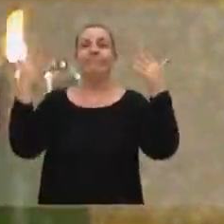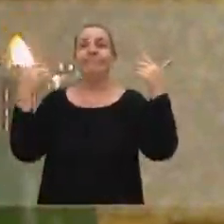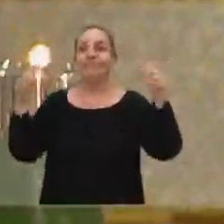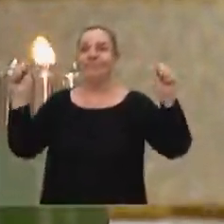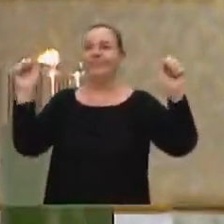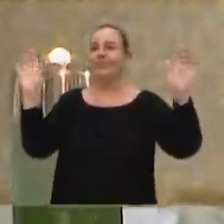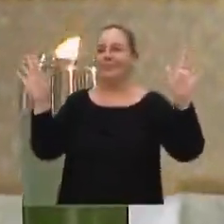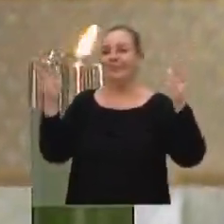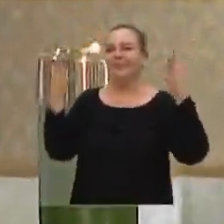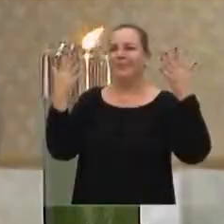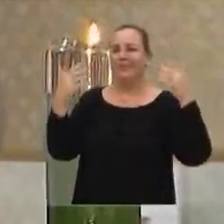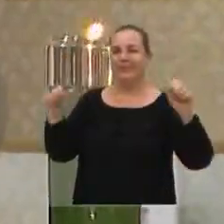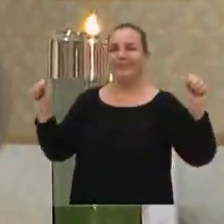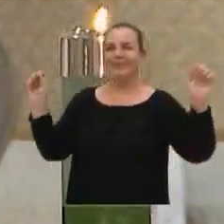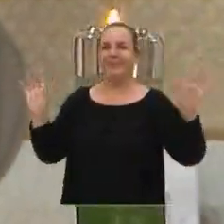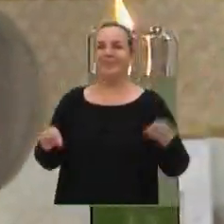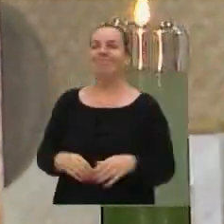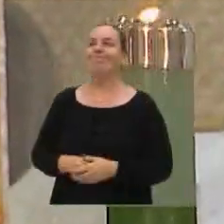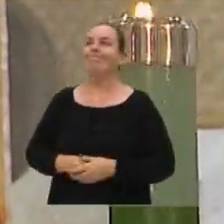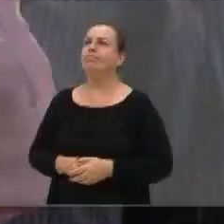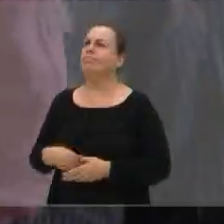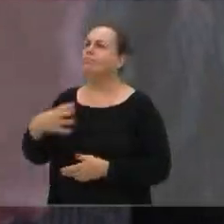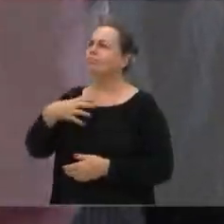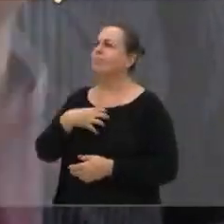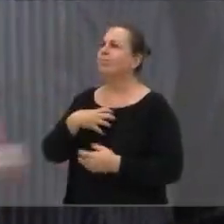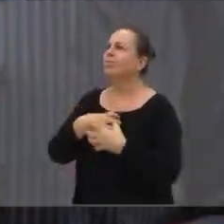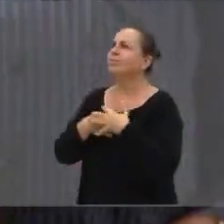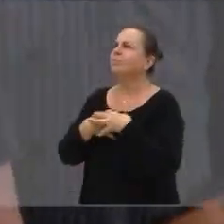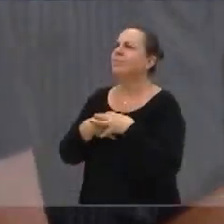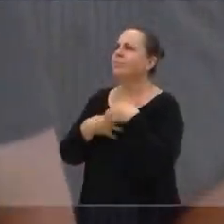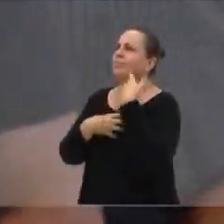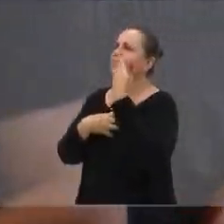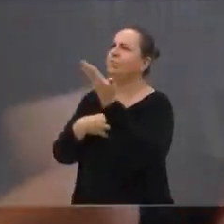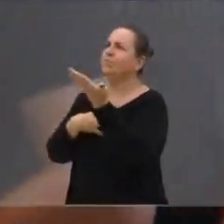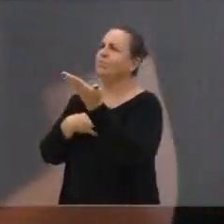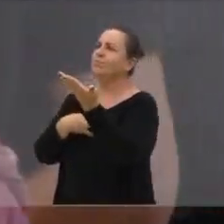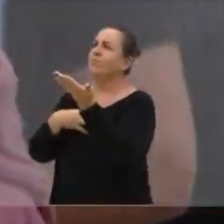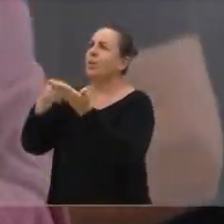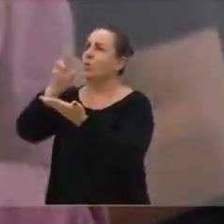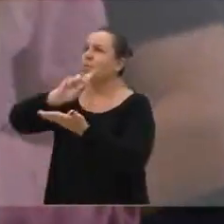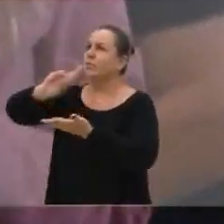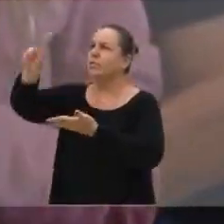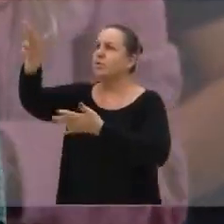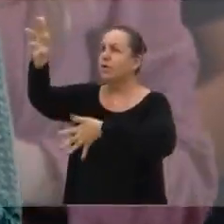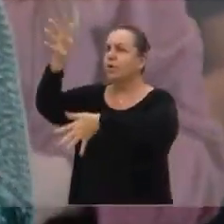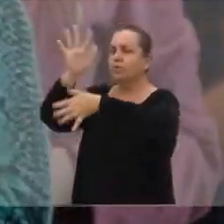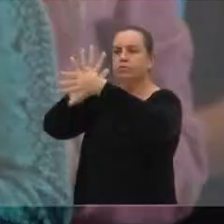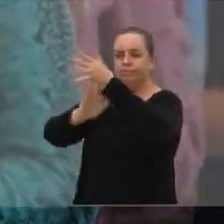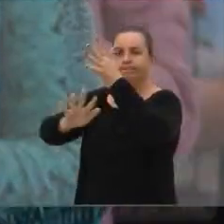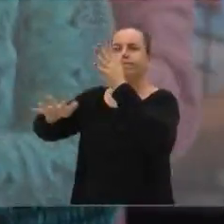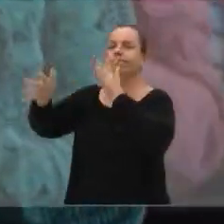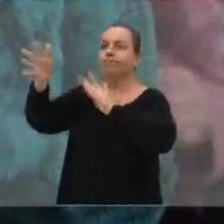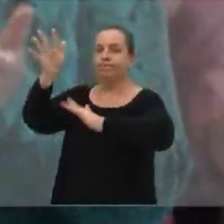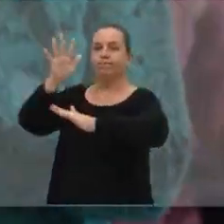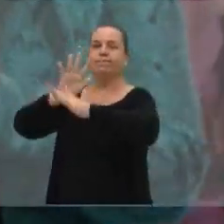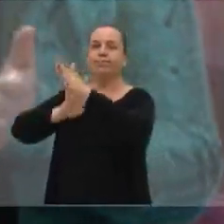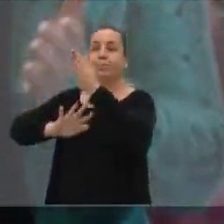aleluia, aleluia. Ponho-me a ouvir o que o Senhor